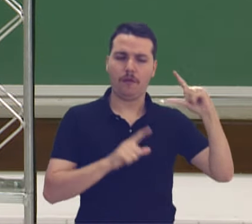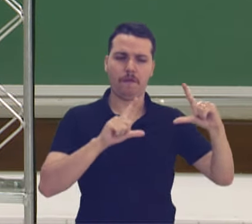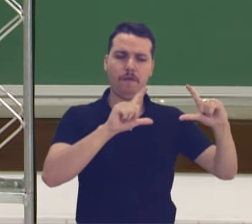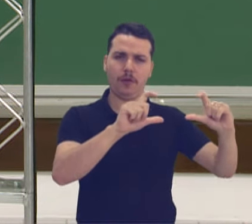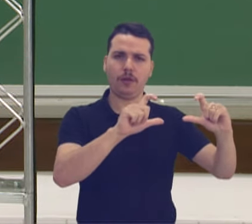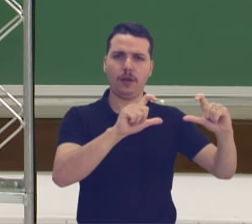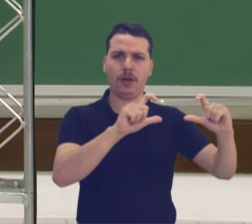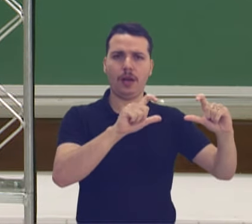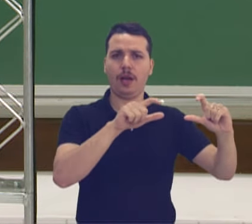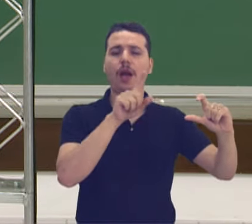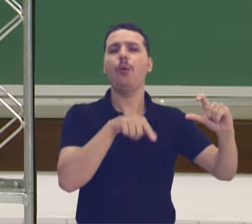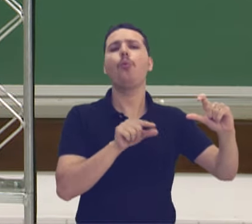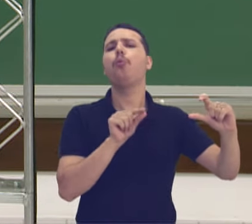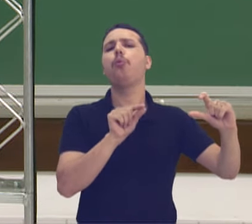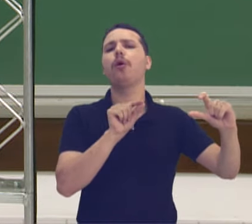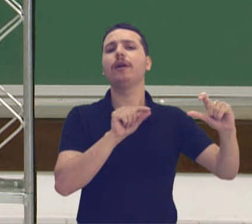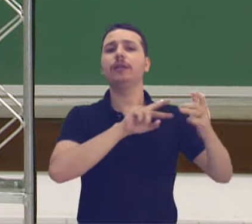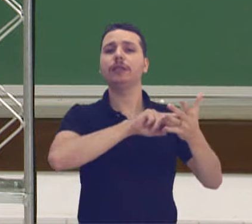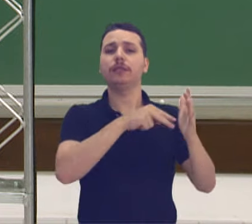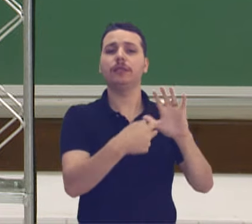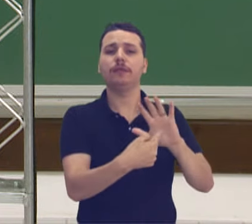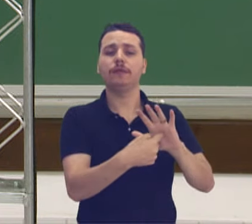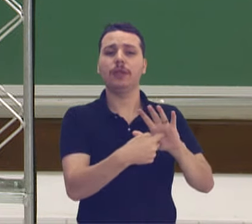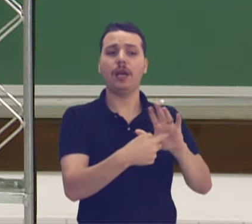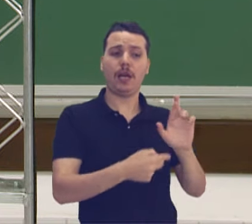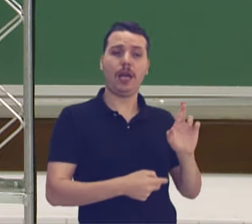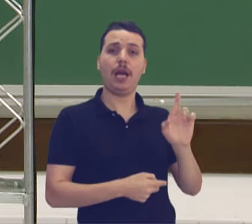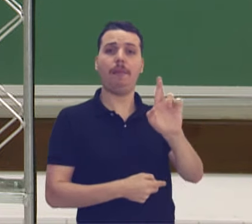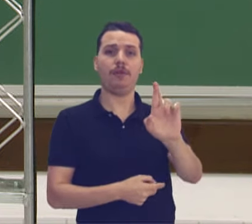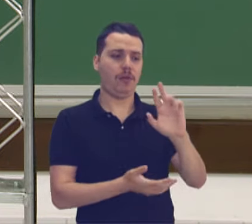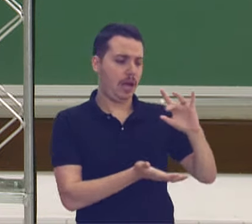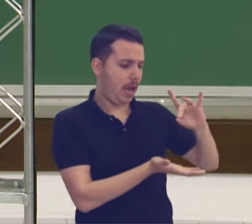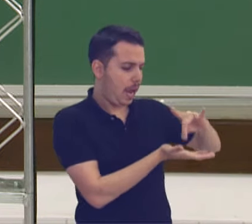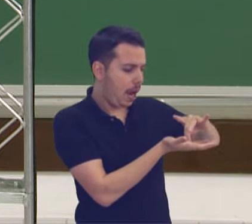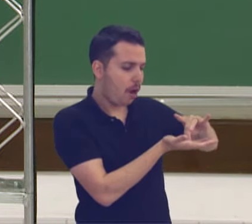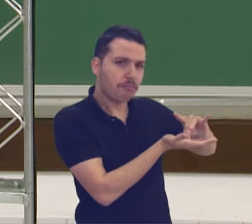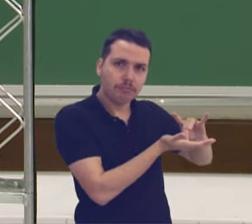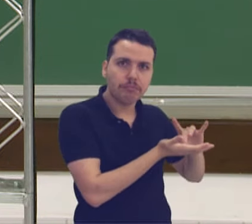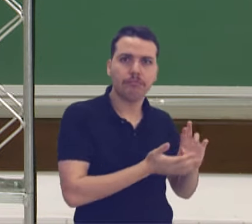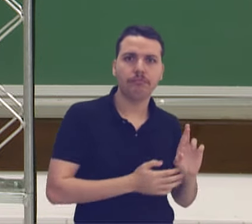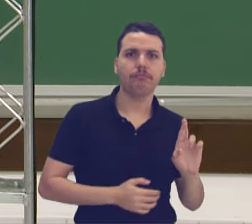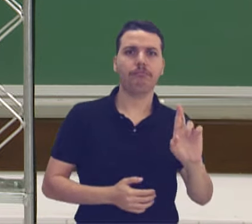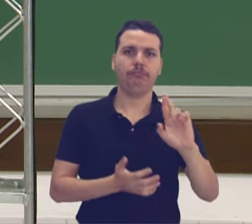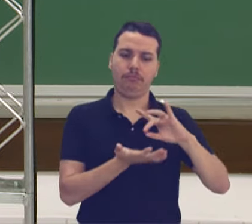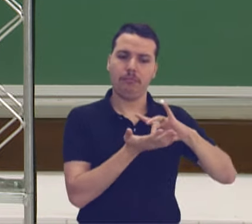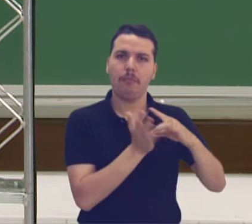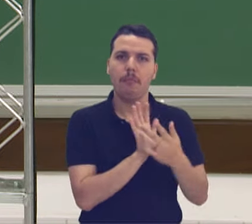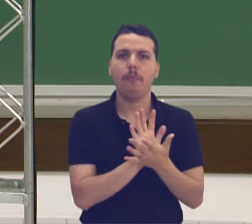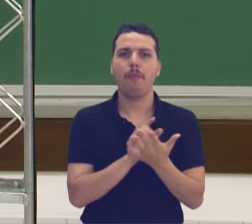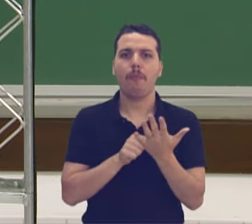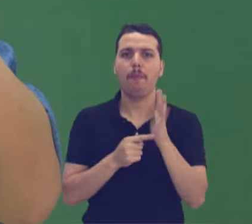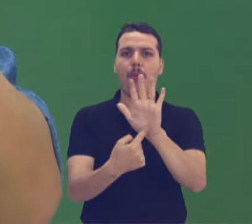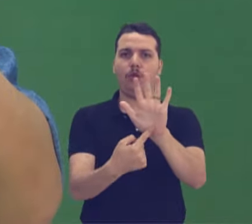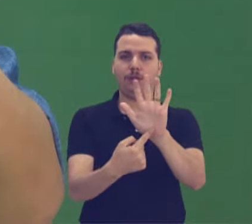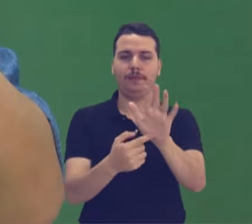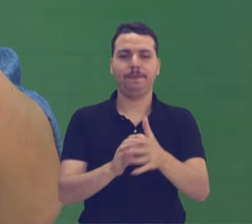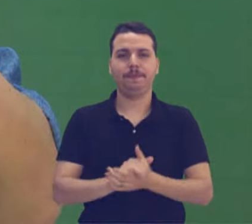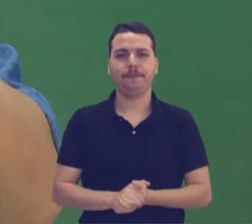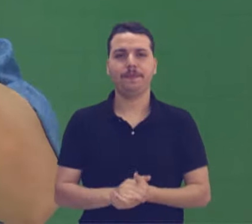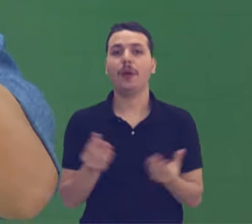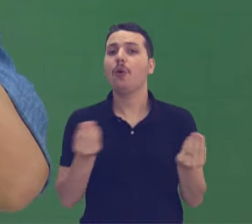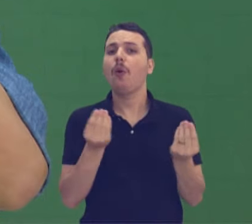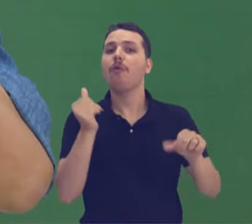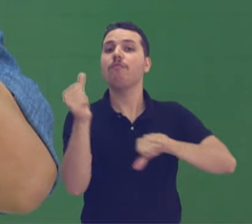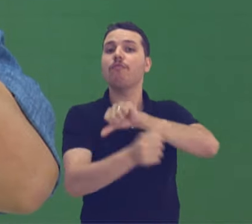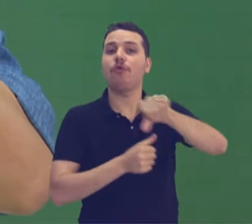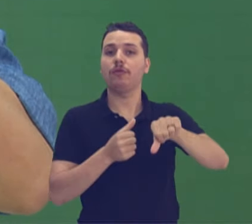fotografia ela nada mais é do que uma representação da própria realidade então como modificar isso ele trabalha com